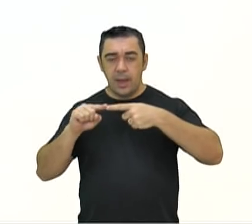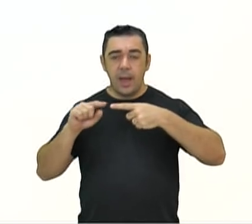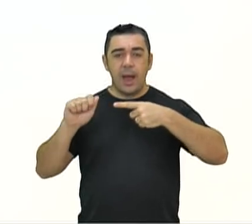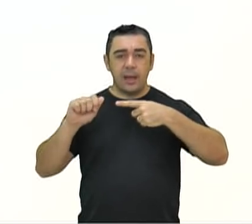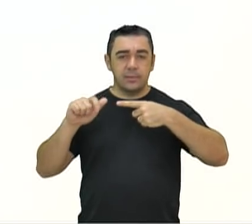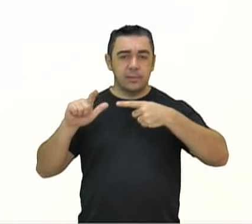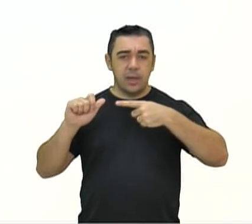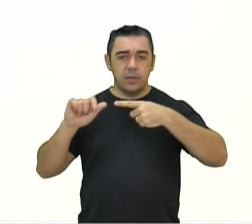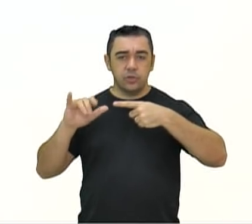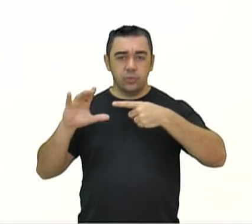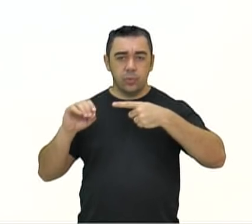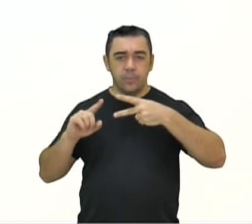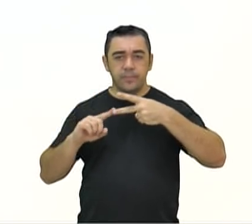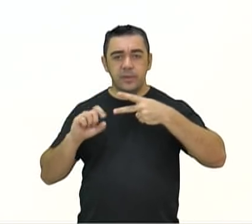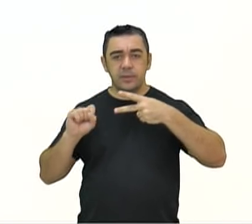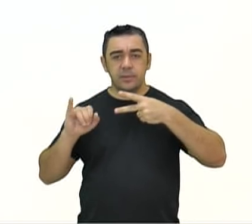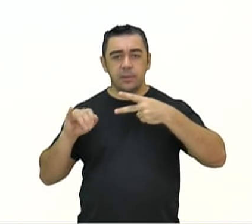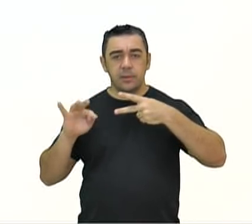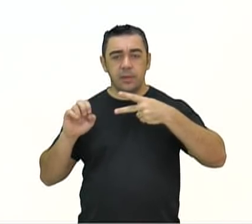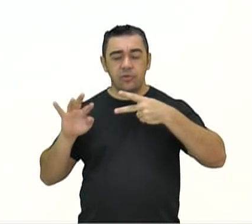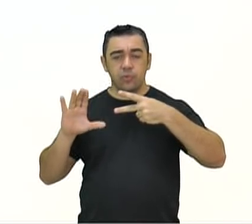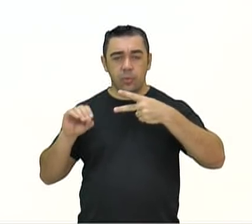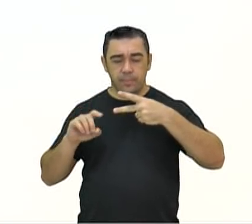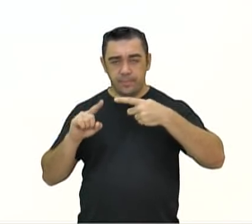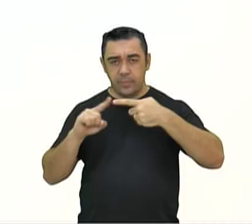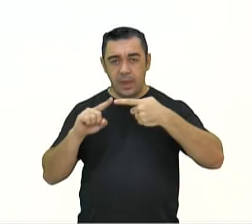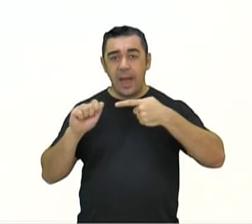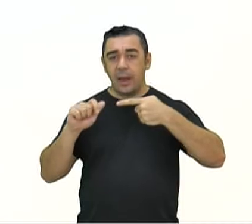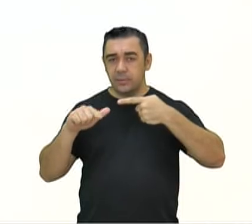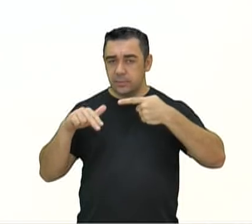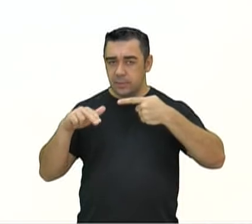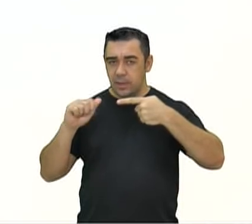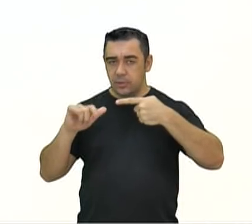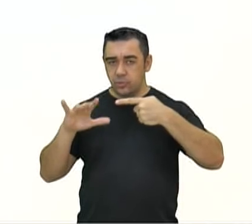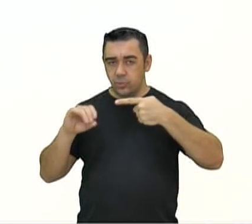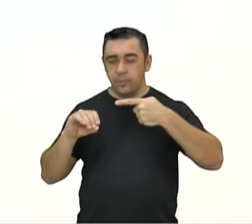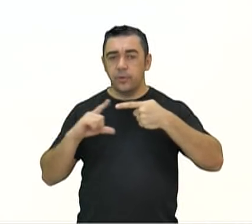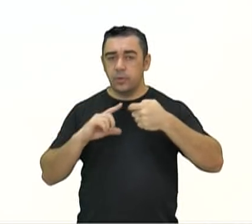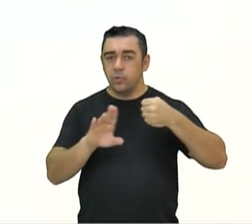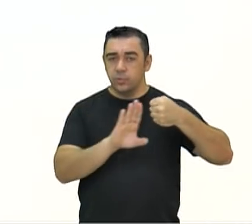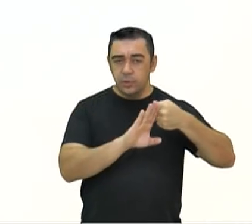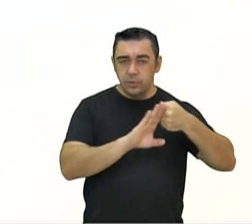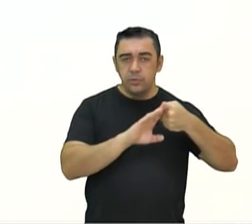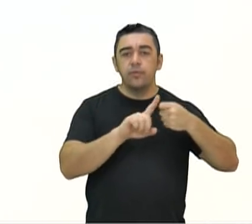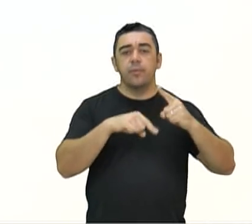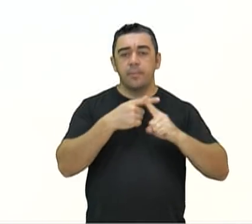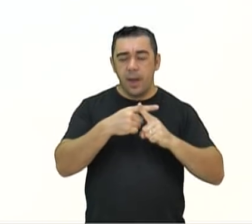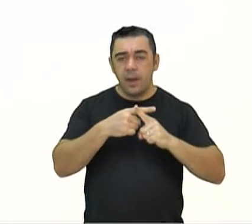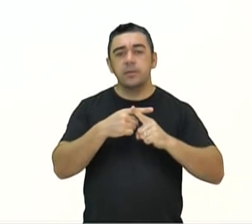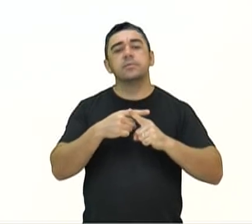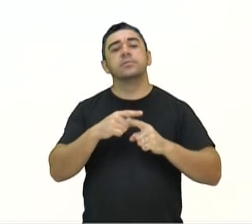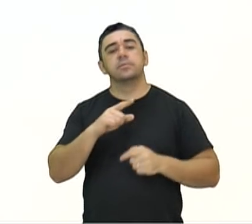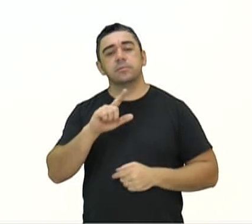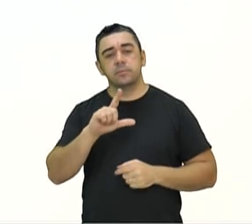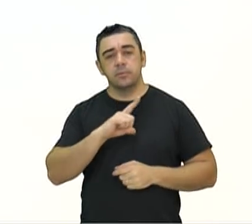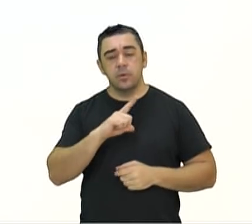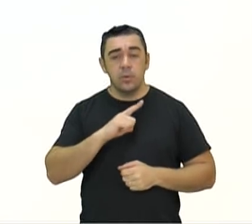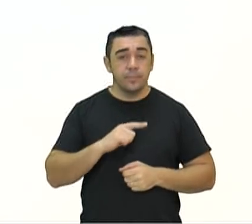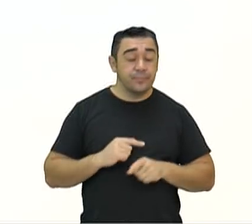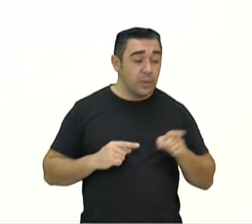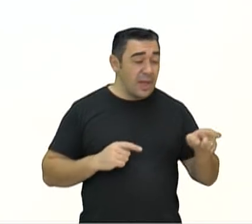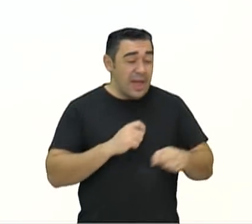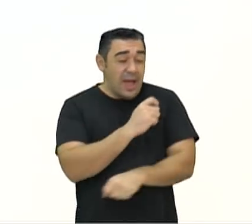sintético. O que isso significa? No analítico, eu uso o adjetivo mais um advérbio, né? Eu posso dizer, o aluno é